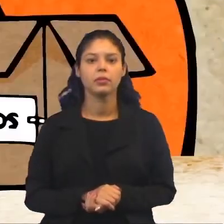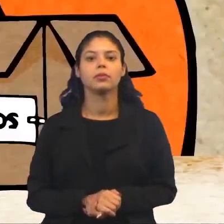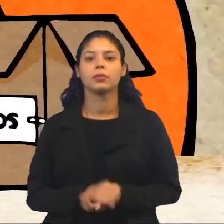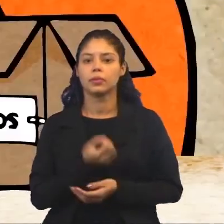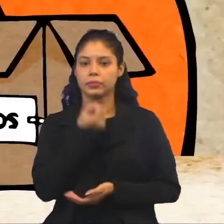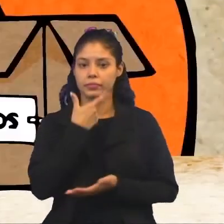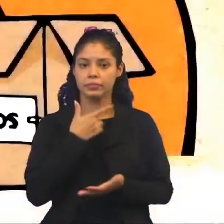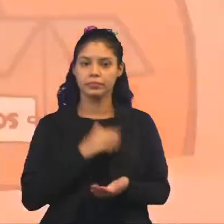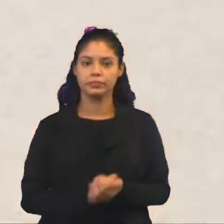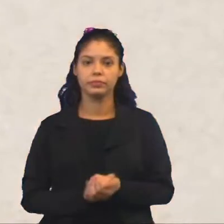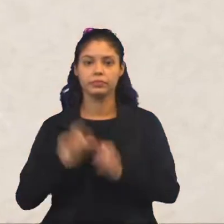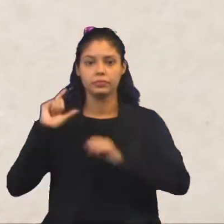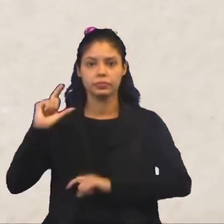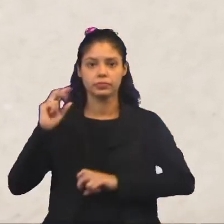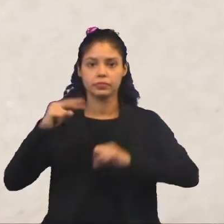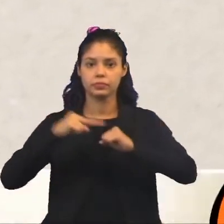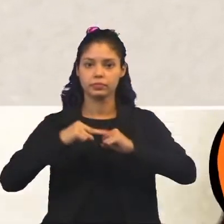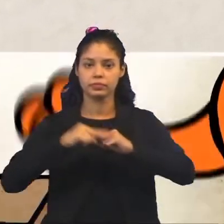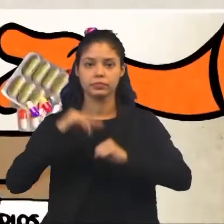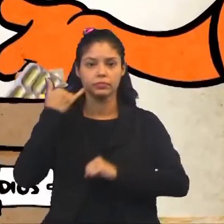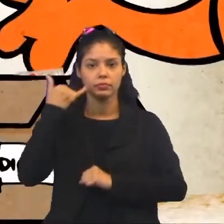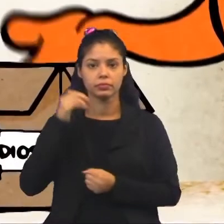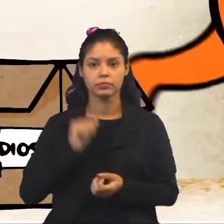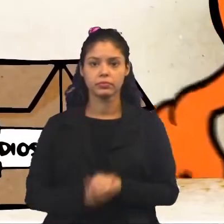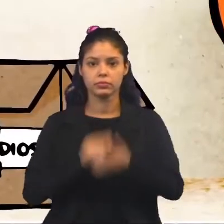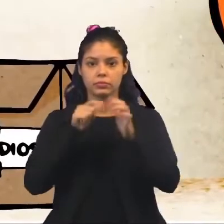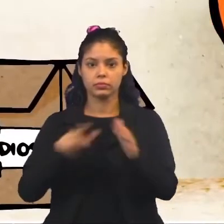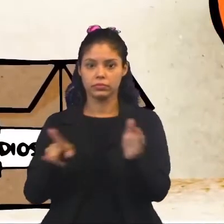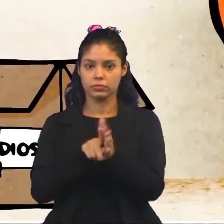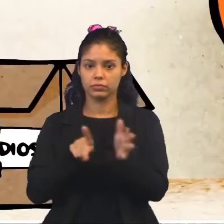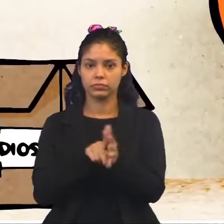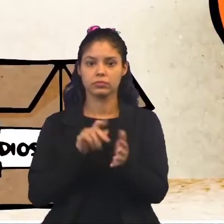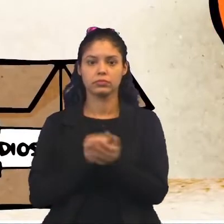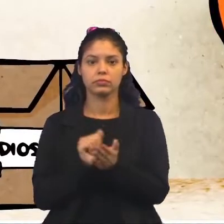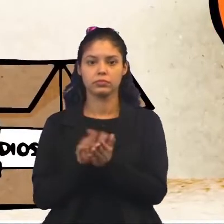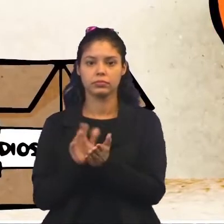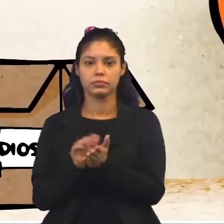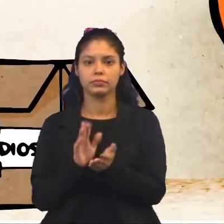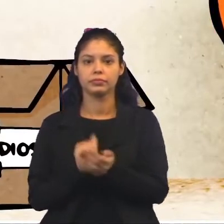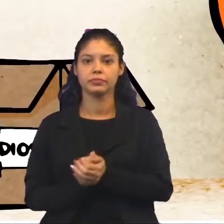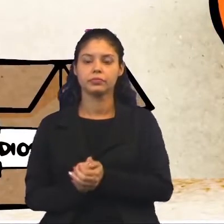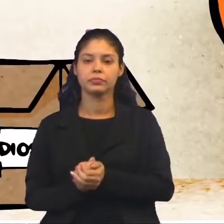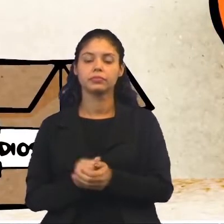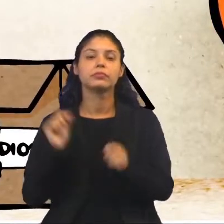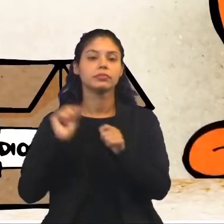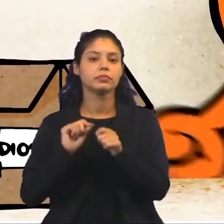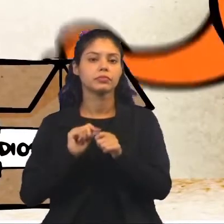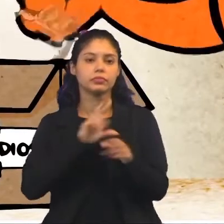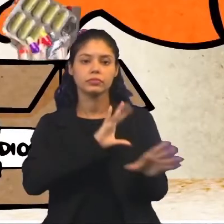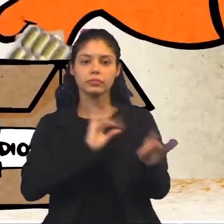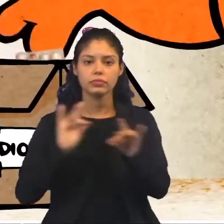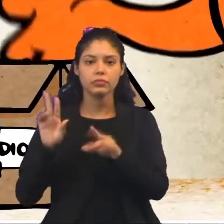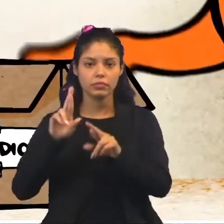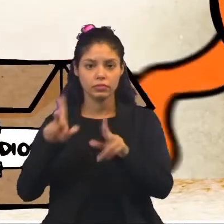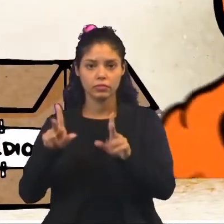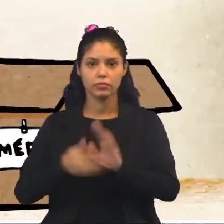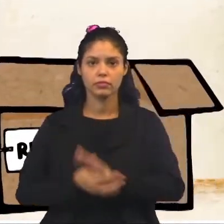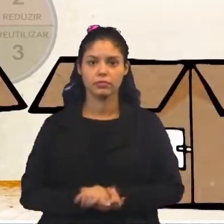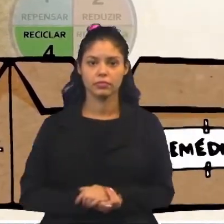medicamentos, pilhas e aparelhos eletrônicos têm locais específicos de descarte e serão reciclados cada um de maneira